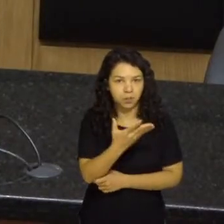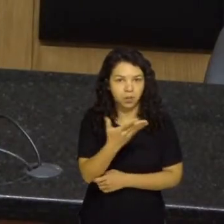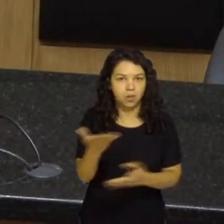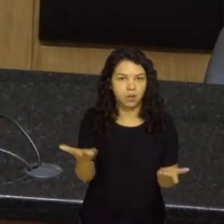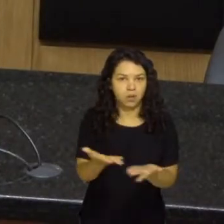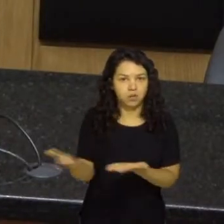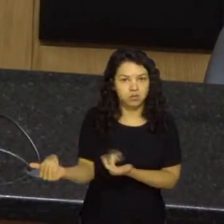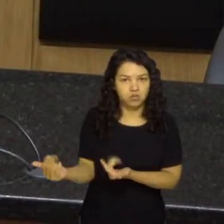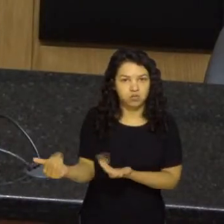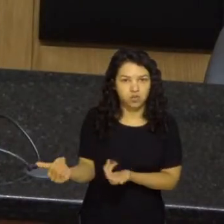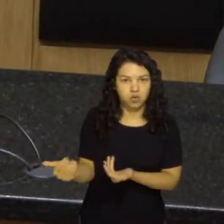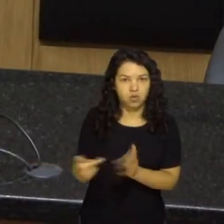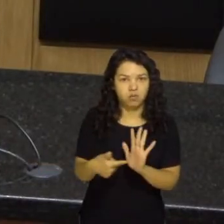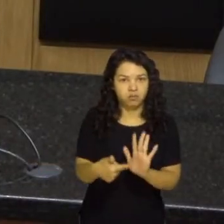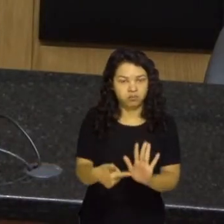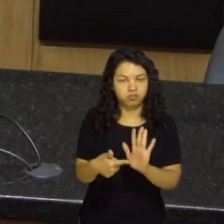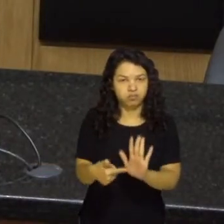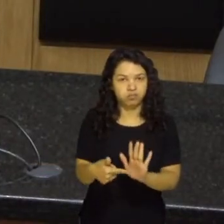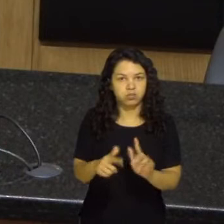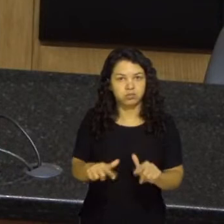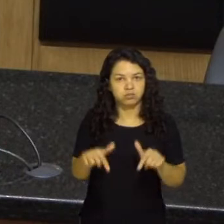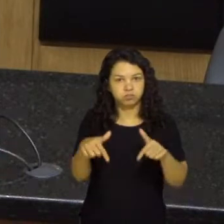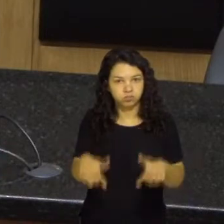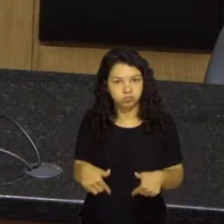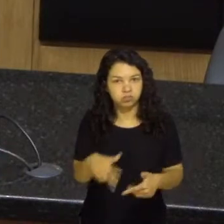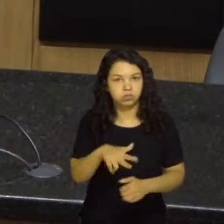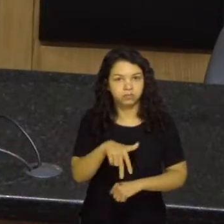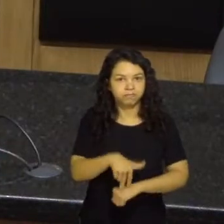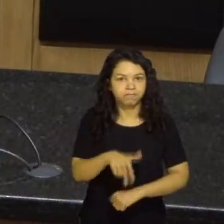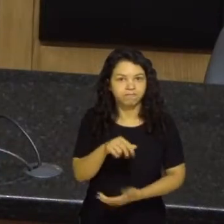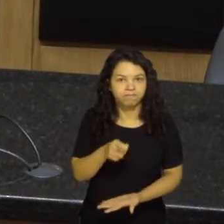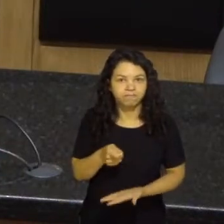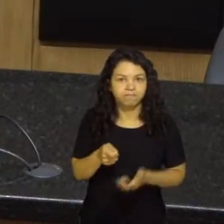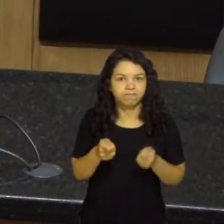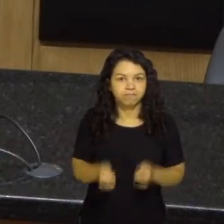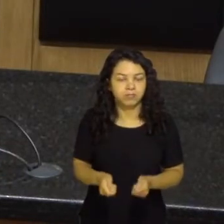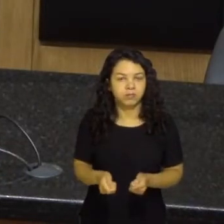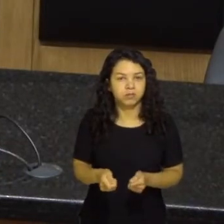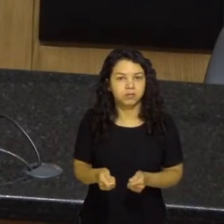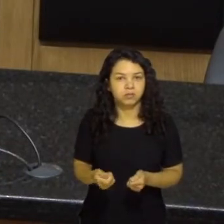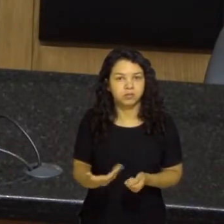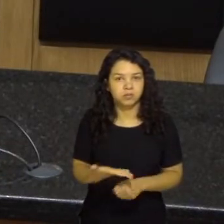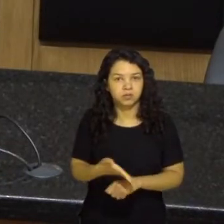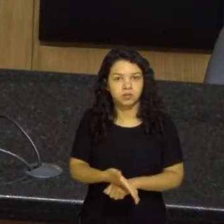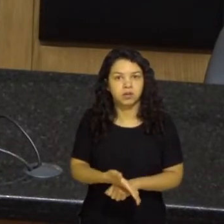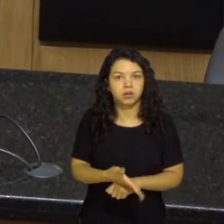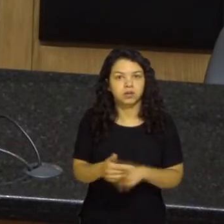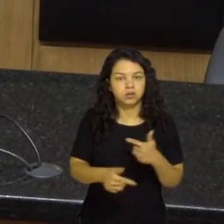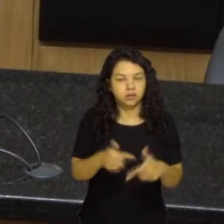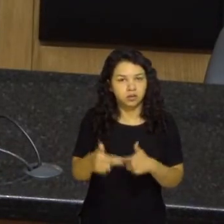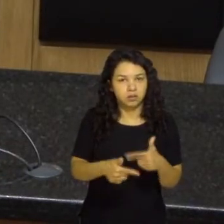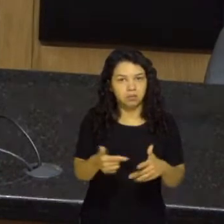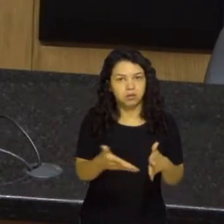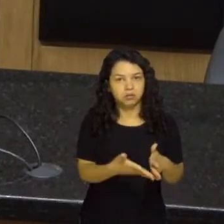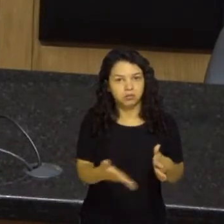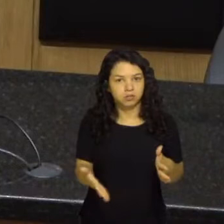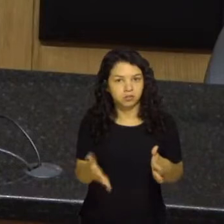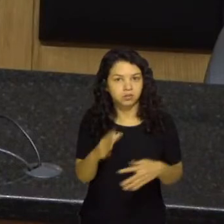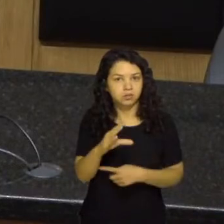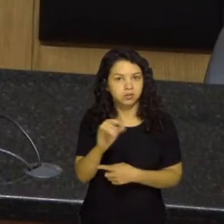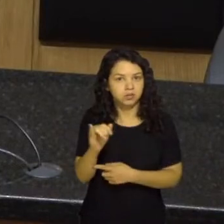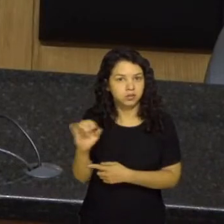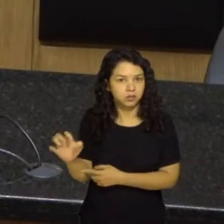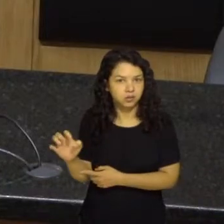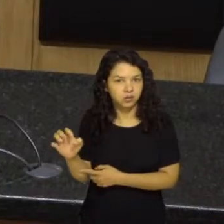jovens, né? Com atitude, com determinação, que estão adentrando aqui no mercado de trabalho pela porta do CIE. É